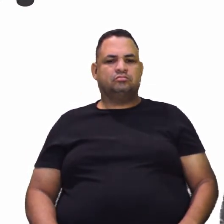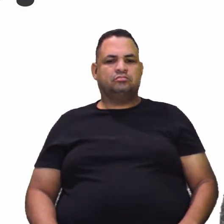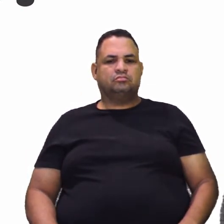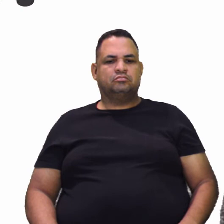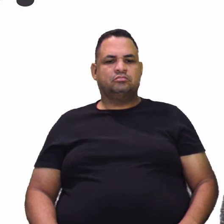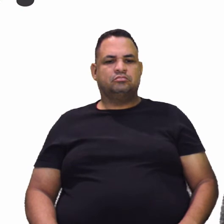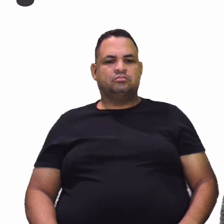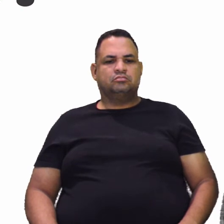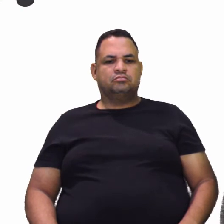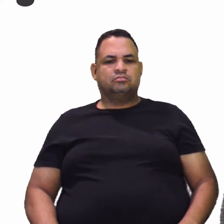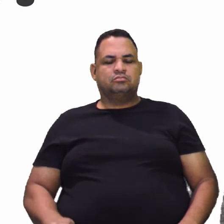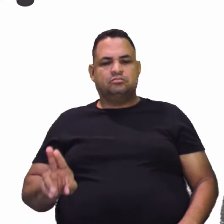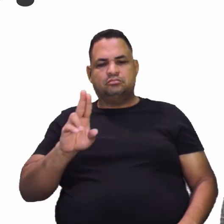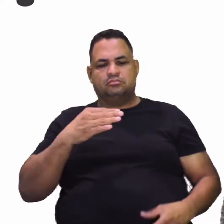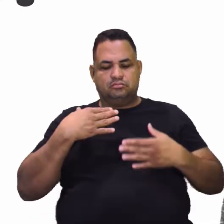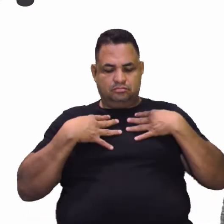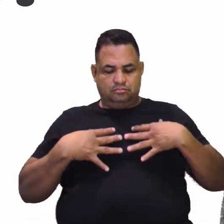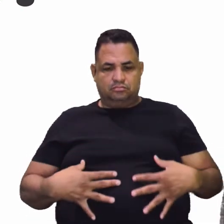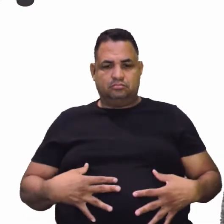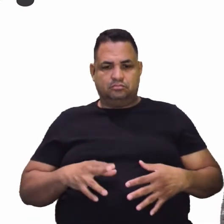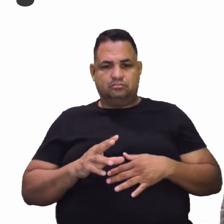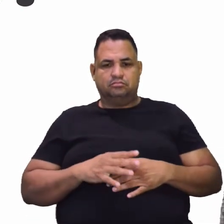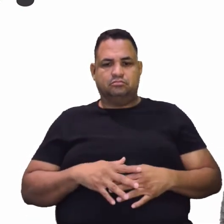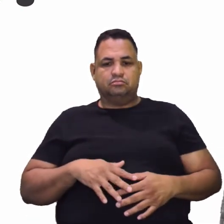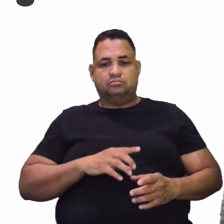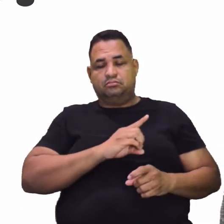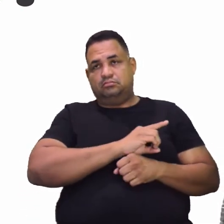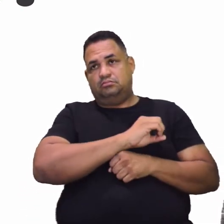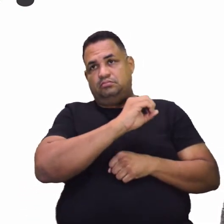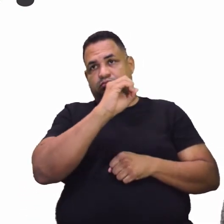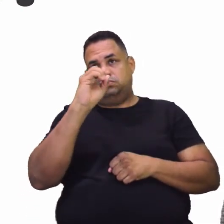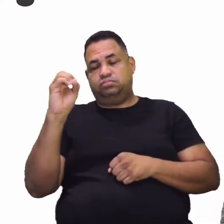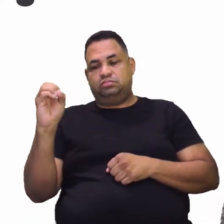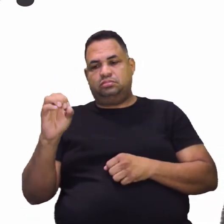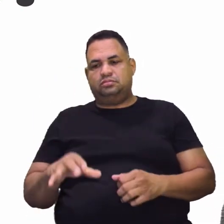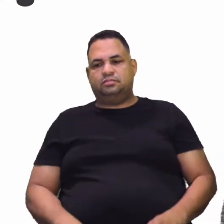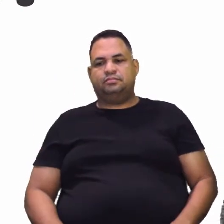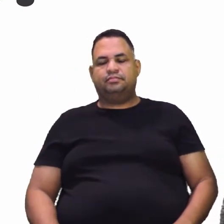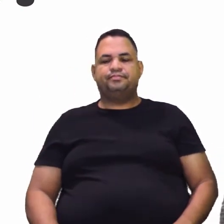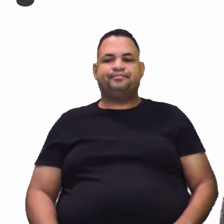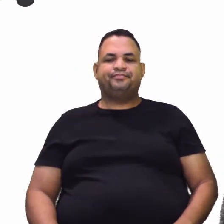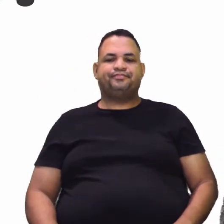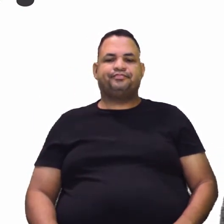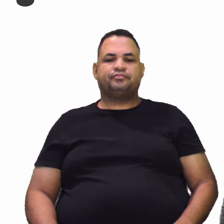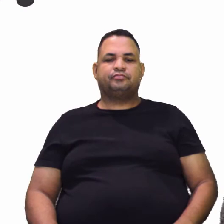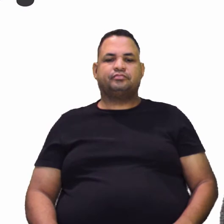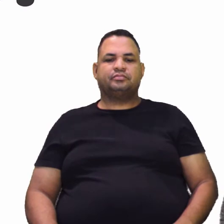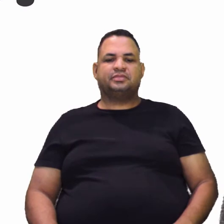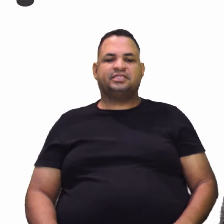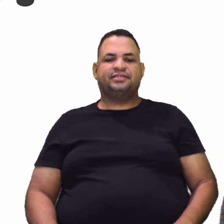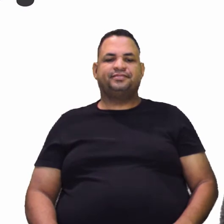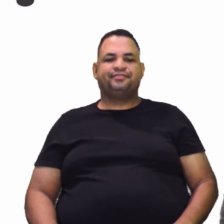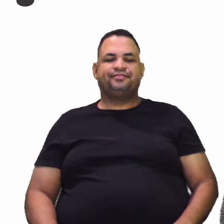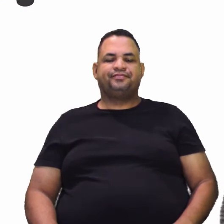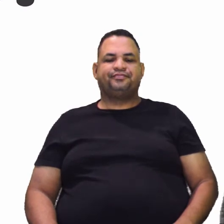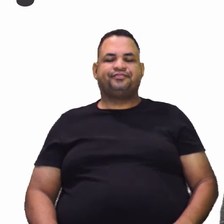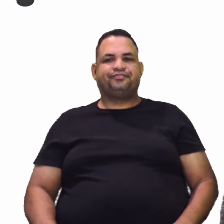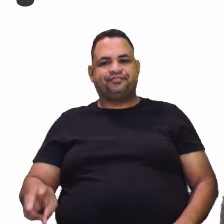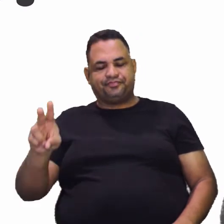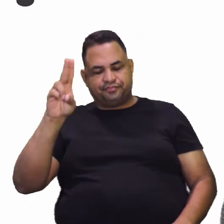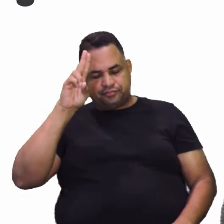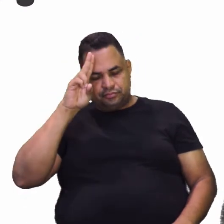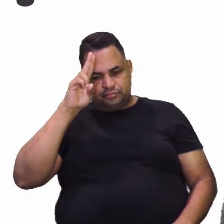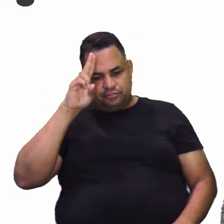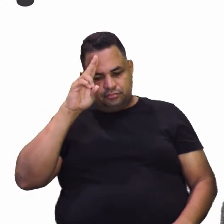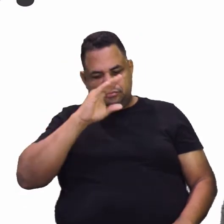all day. Ele usa uniforme na escola o dia todo, all day. Então, ele tá na segunda-feira lá com o